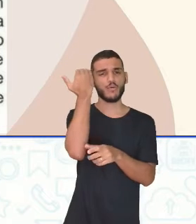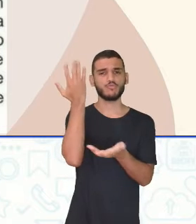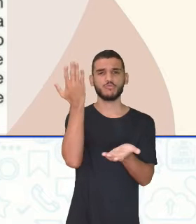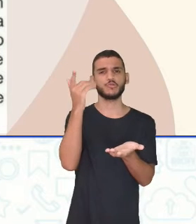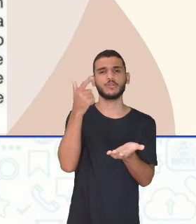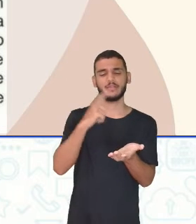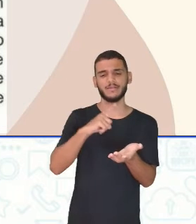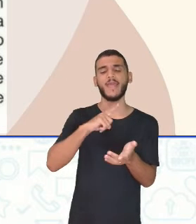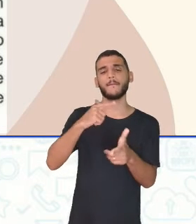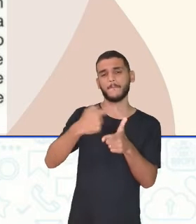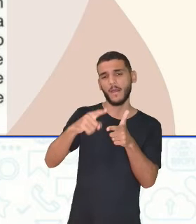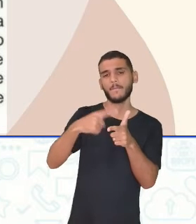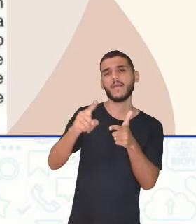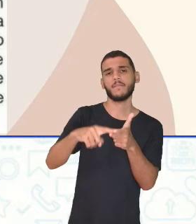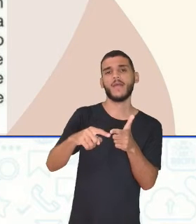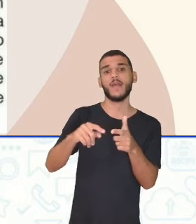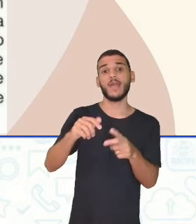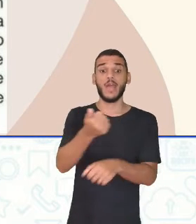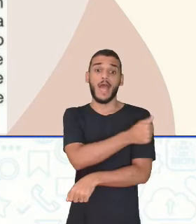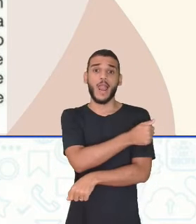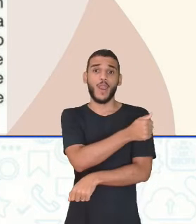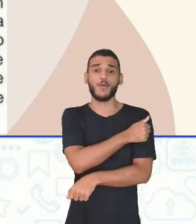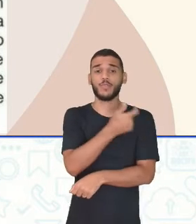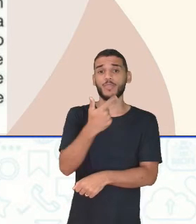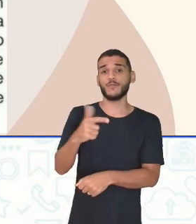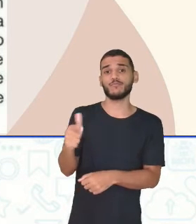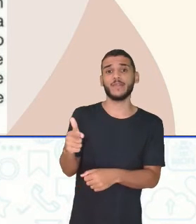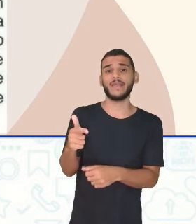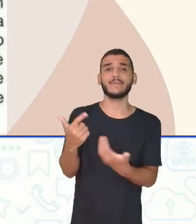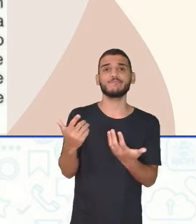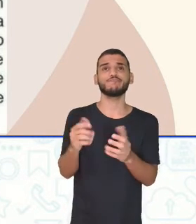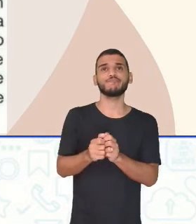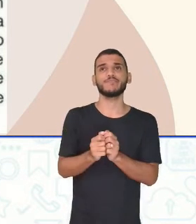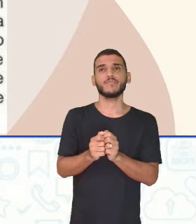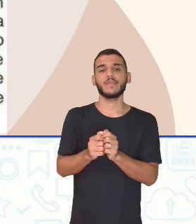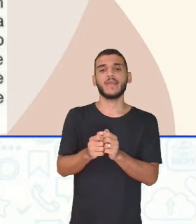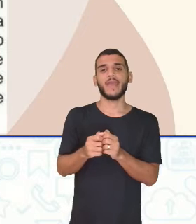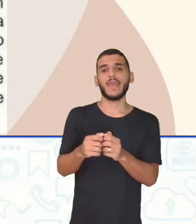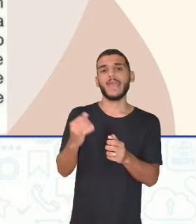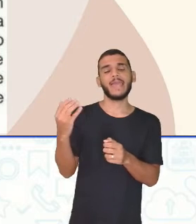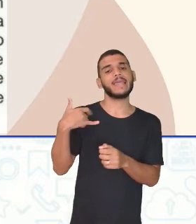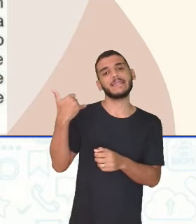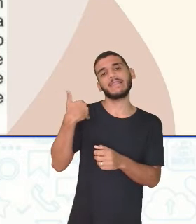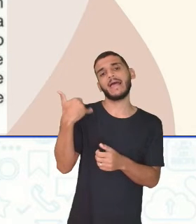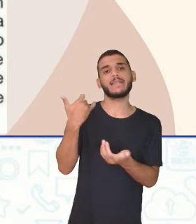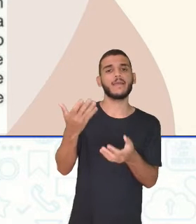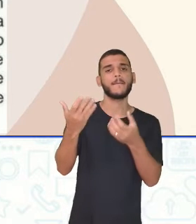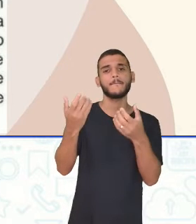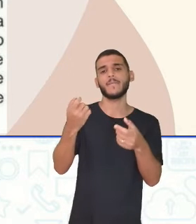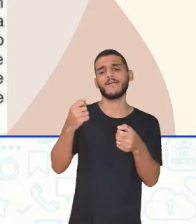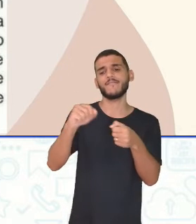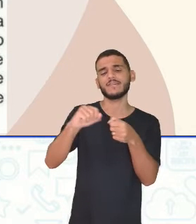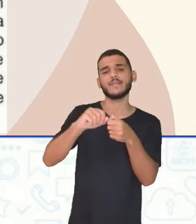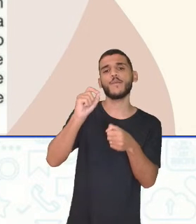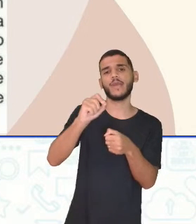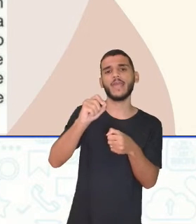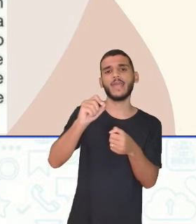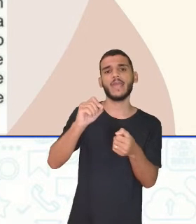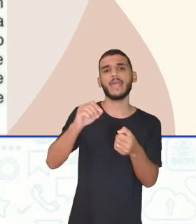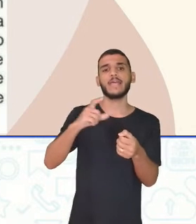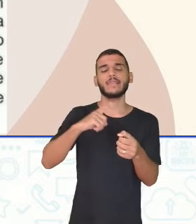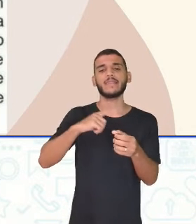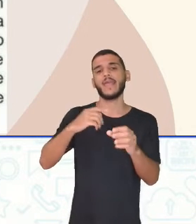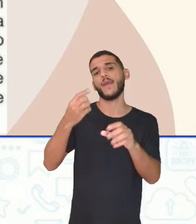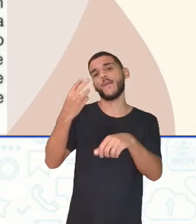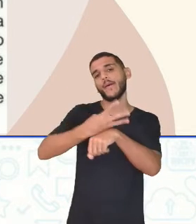problema. Os alunos, em sua grande maioria, não possuem maturidade para esse tipo de autonomia. Com o dispositivo na mão, a chance de chegar a uma mensagem, um aplicativo